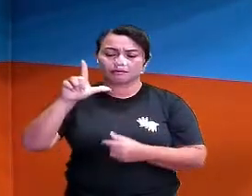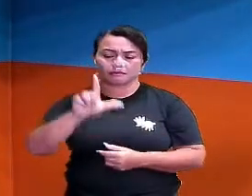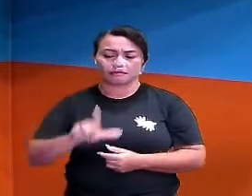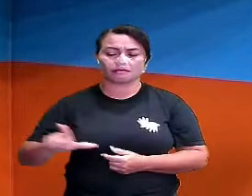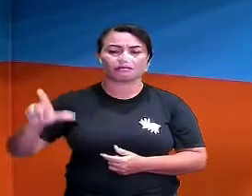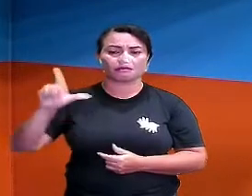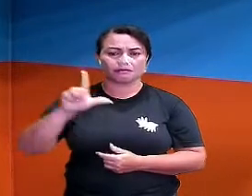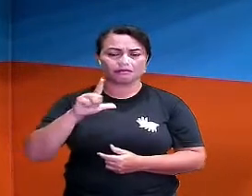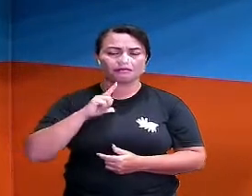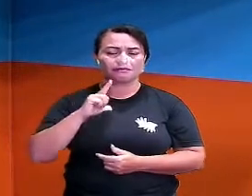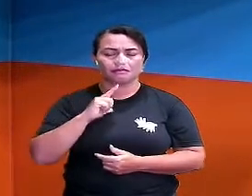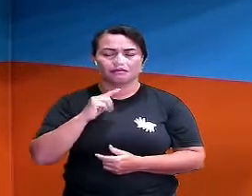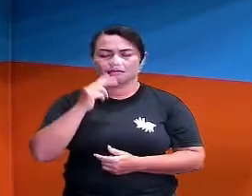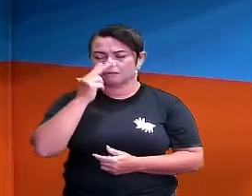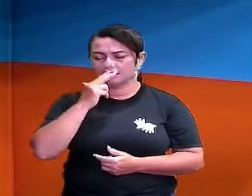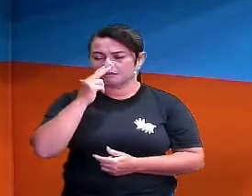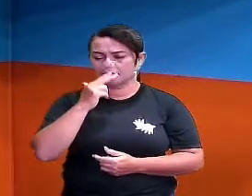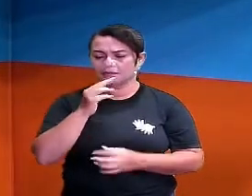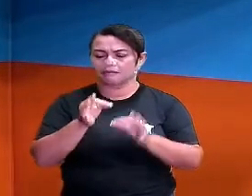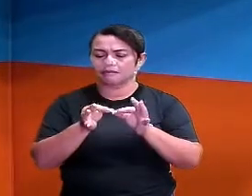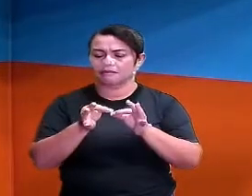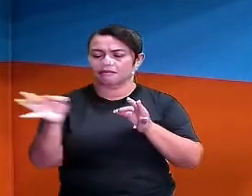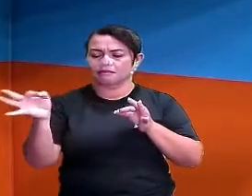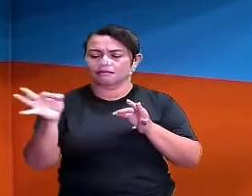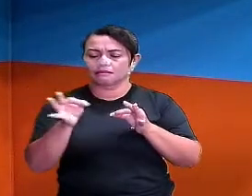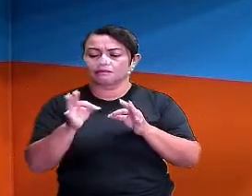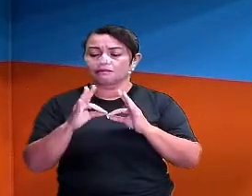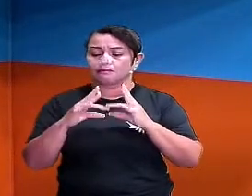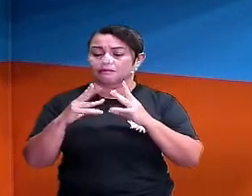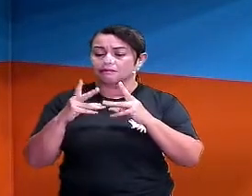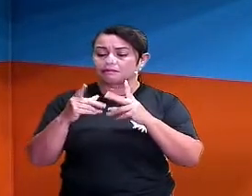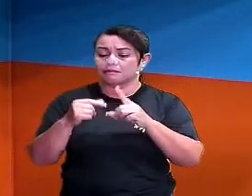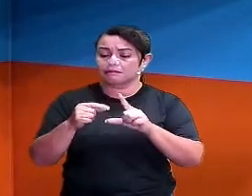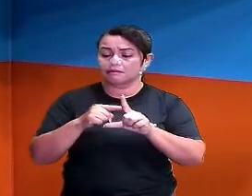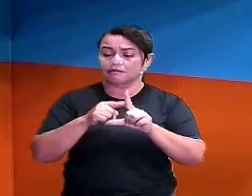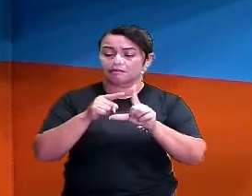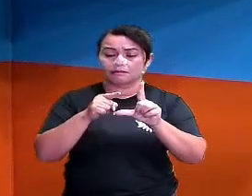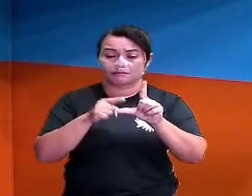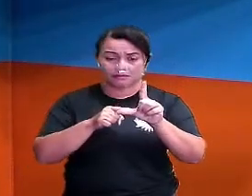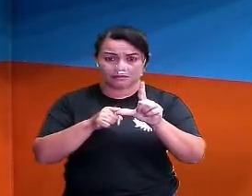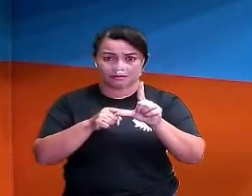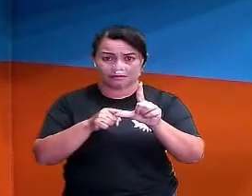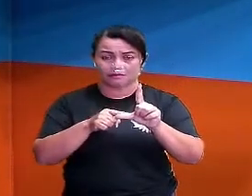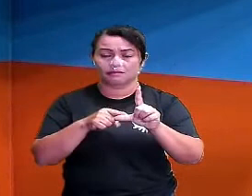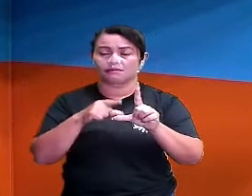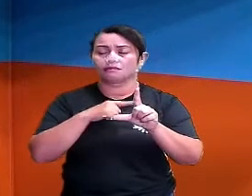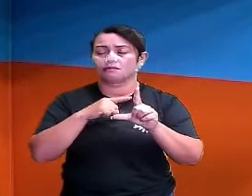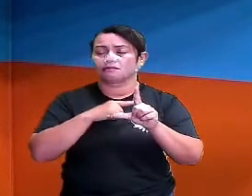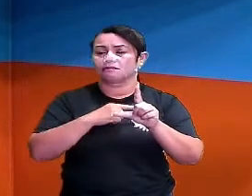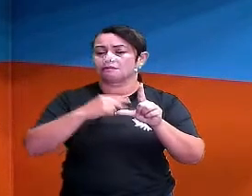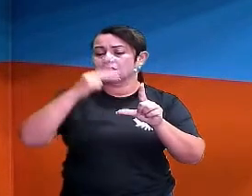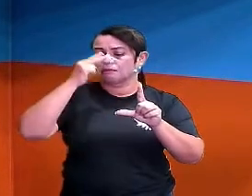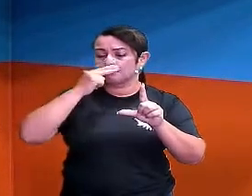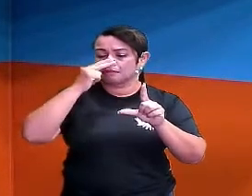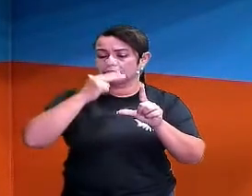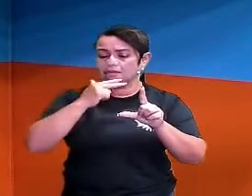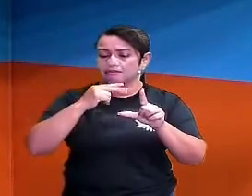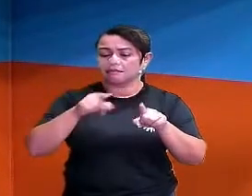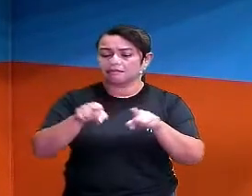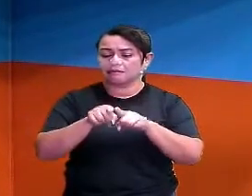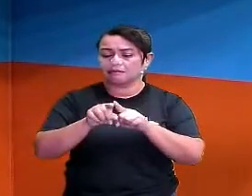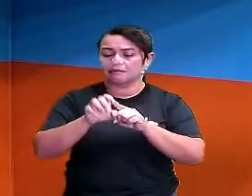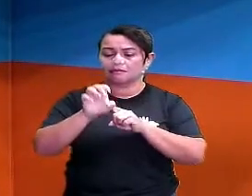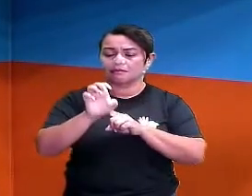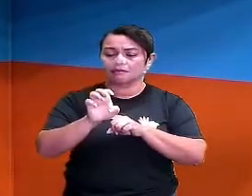mesma medida. Quando todos os ângulos têm mesma medida, ele é chamado de